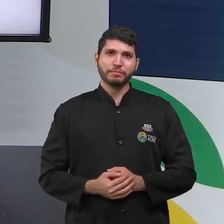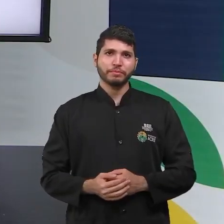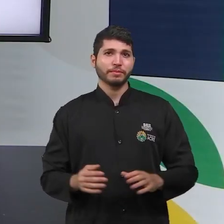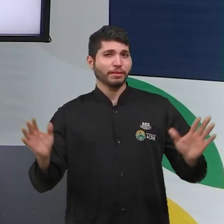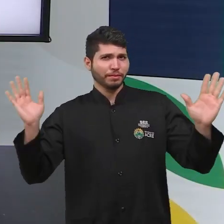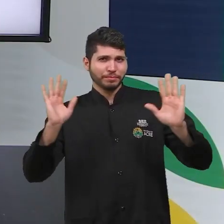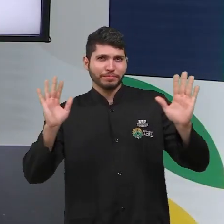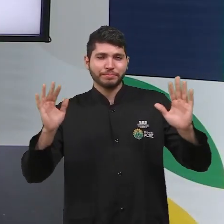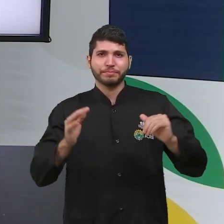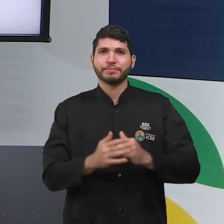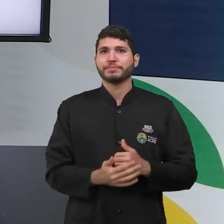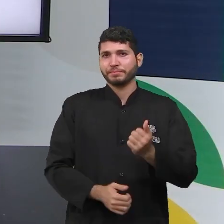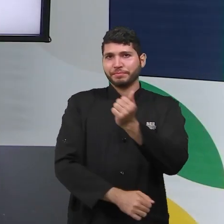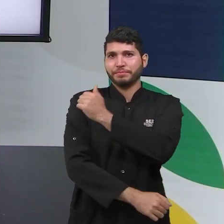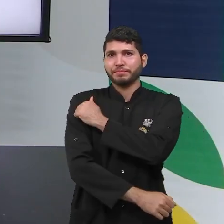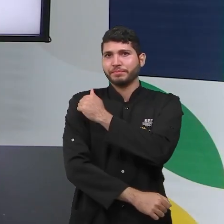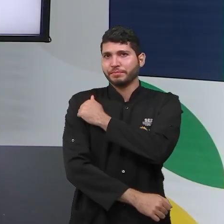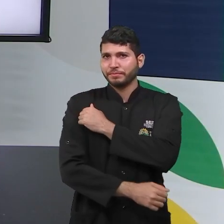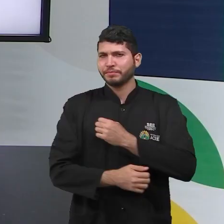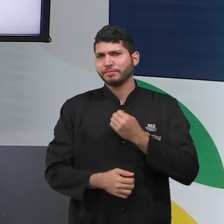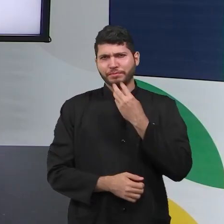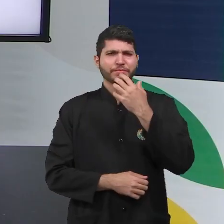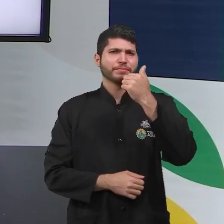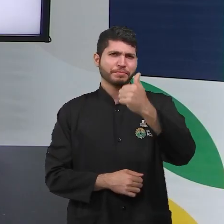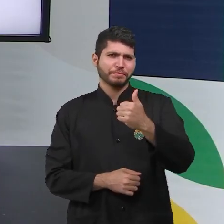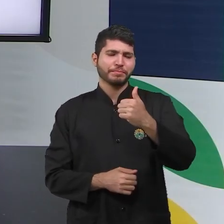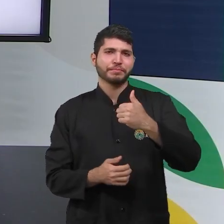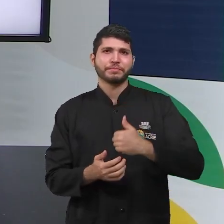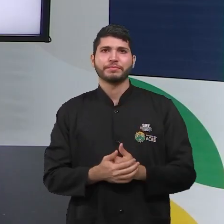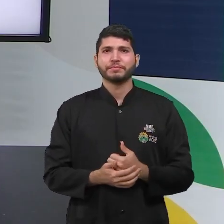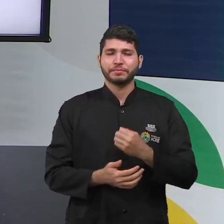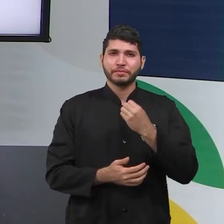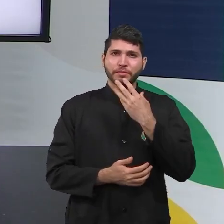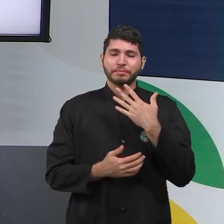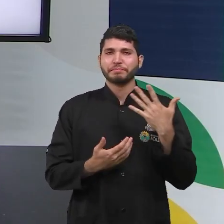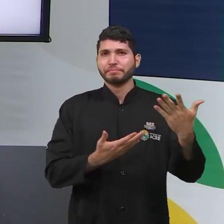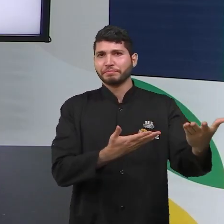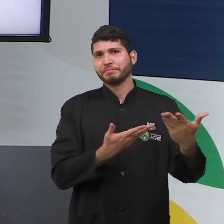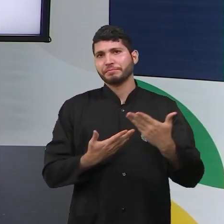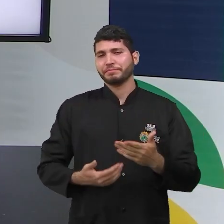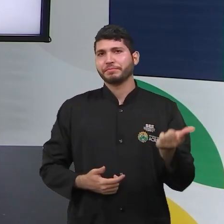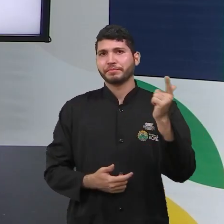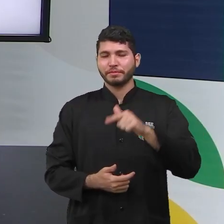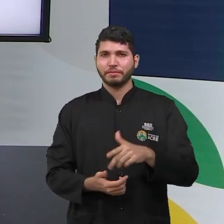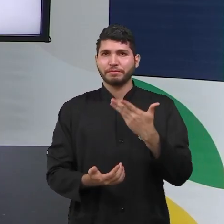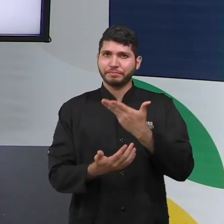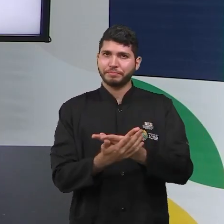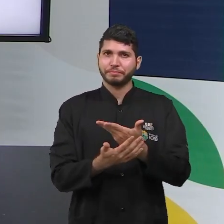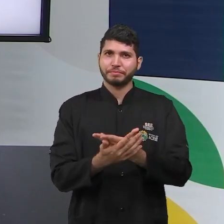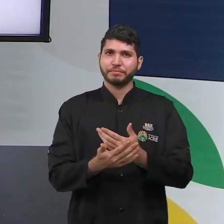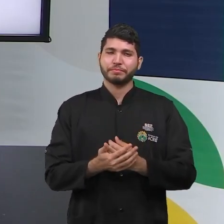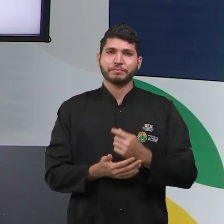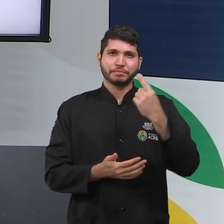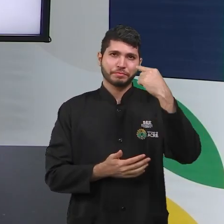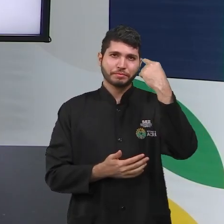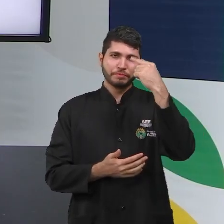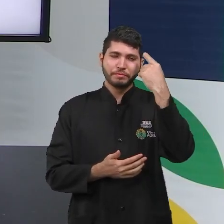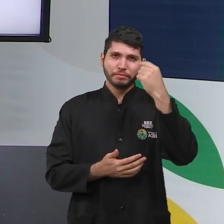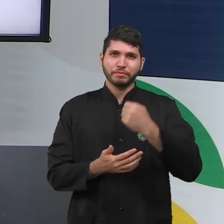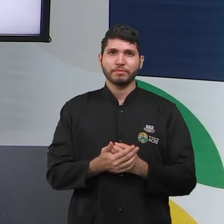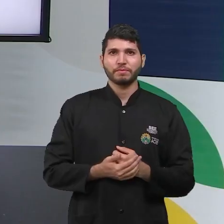Olá chicos e chicas, que tal? Tudo bem? Sejam bem-vindos a mais uma classe de la língua